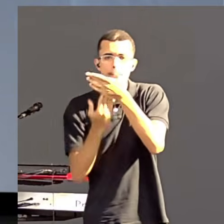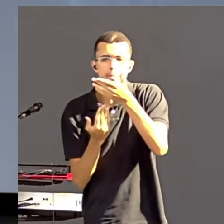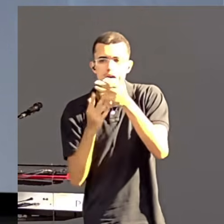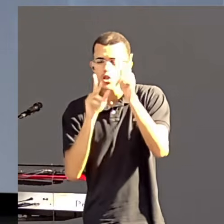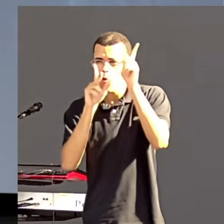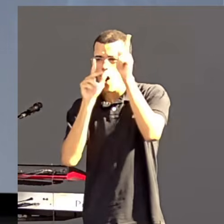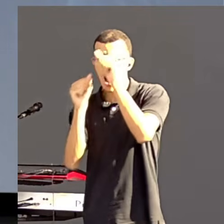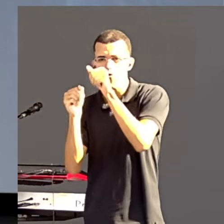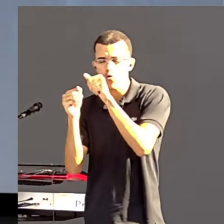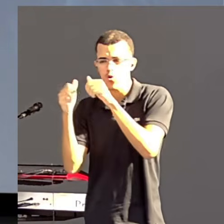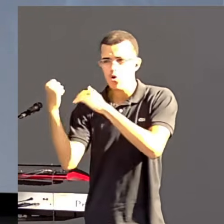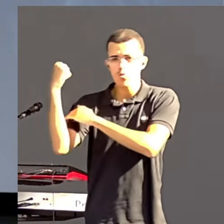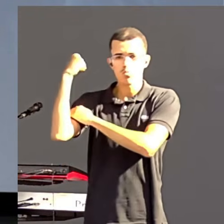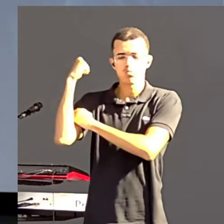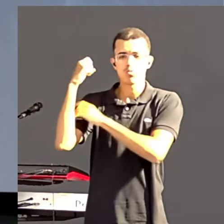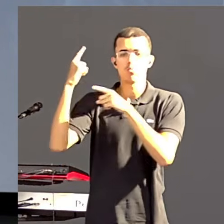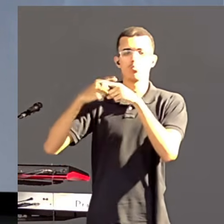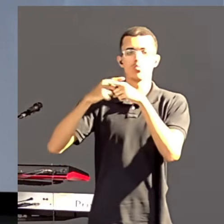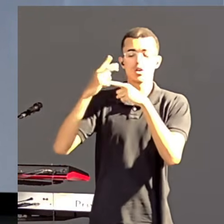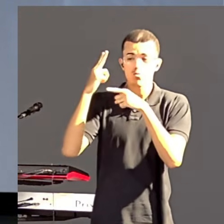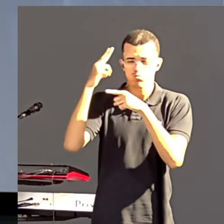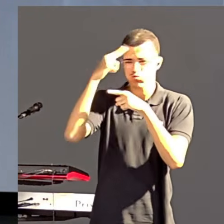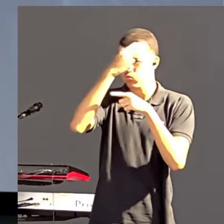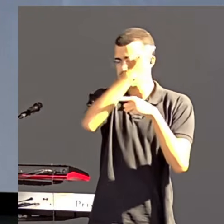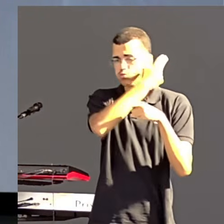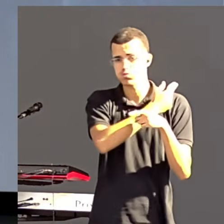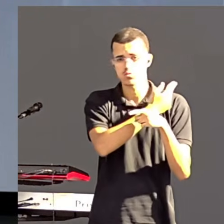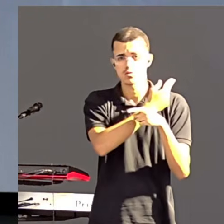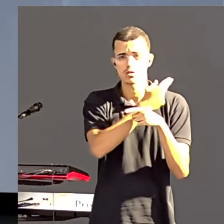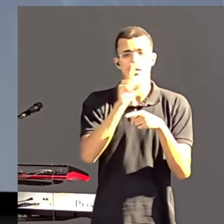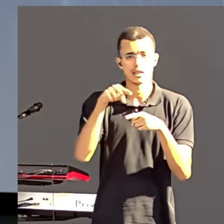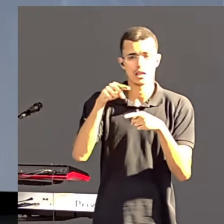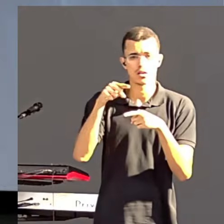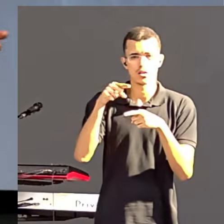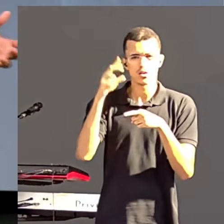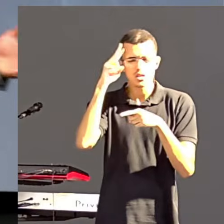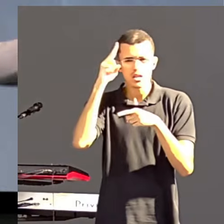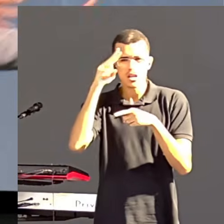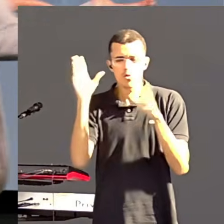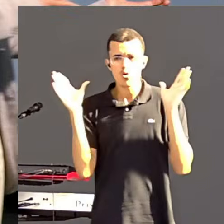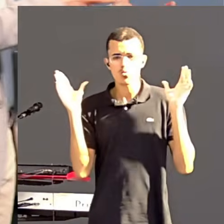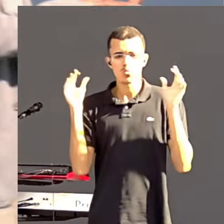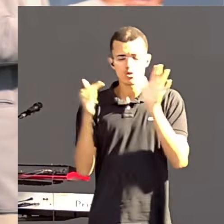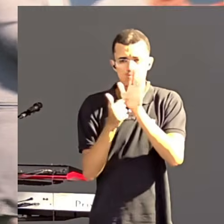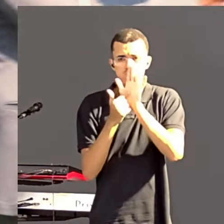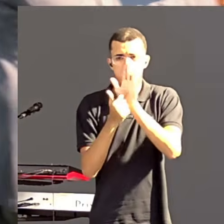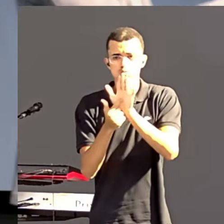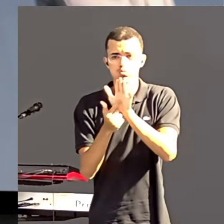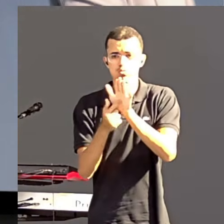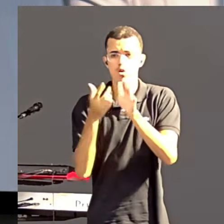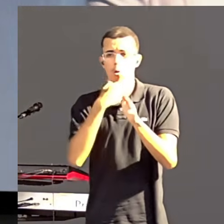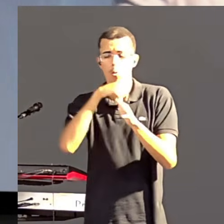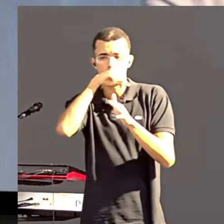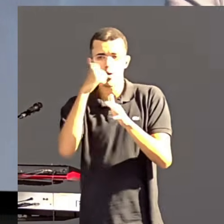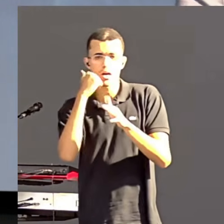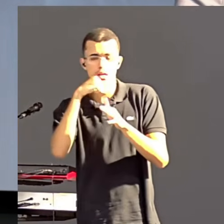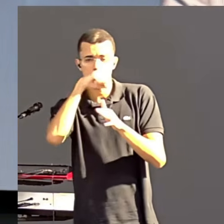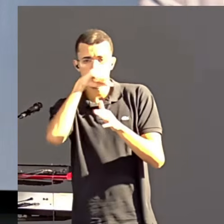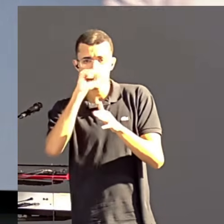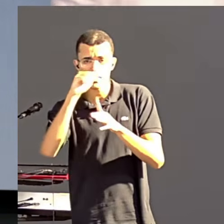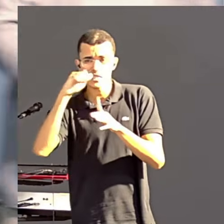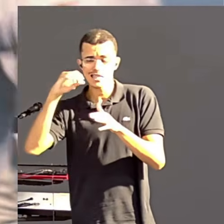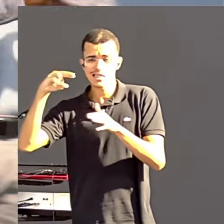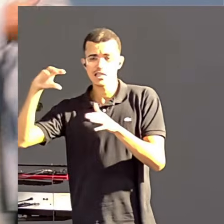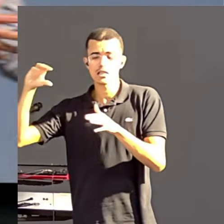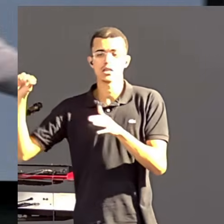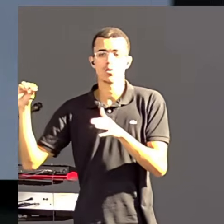perdeu a força, gente, só porque cortaram o cabelo dele, né? Vocês lembram que o anjo aparece para o pai e a mãe dele, né?